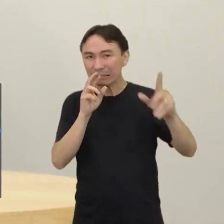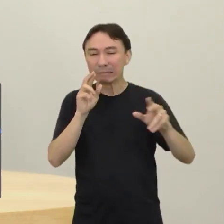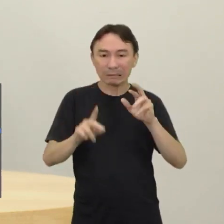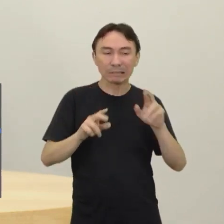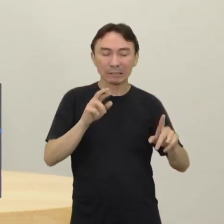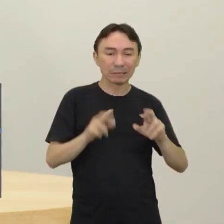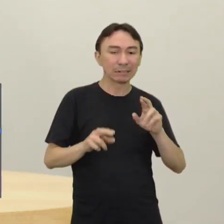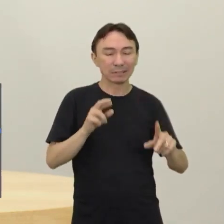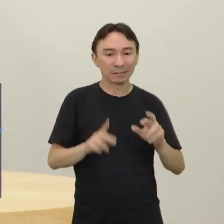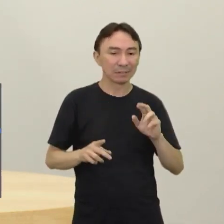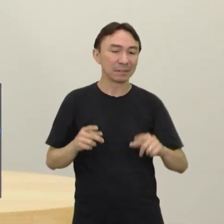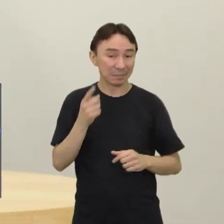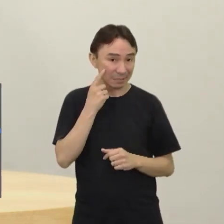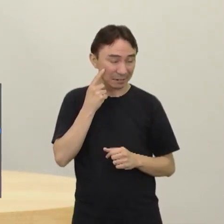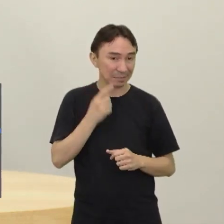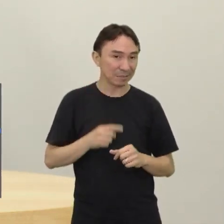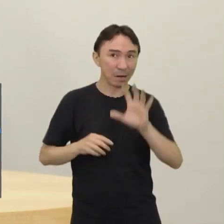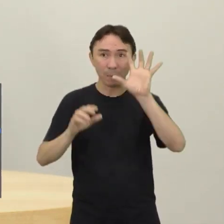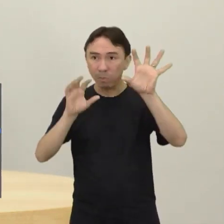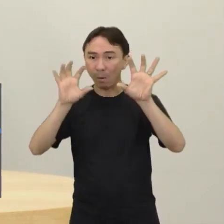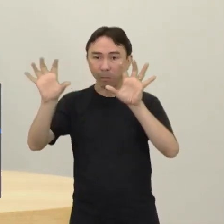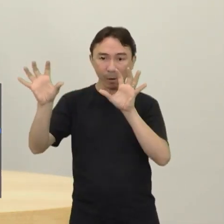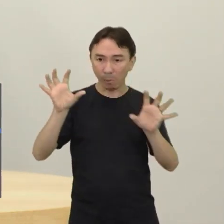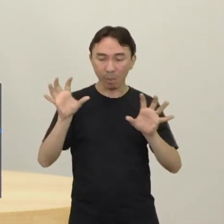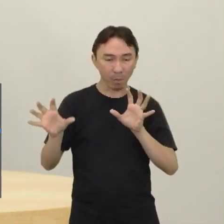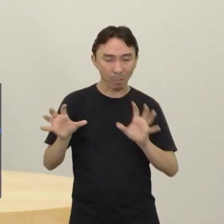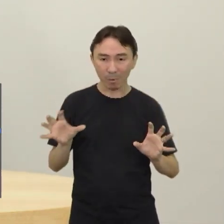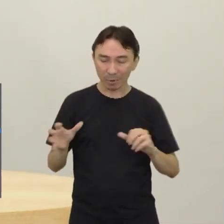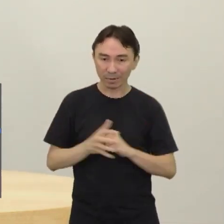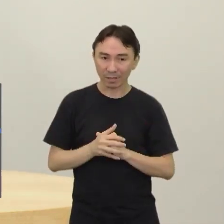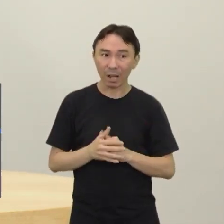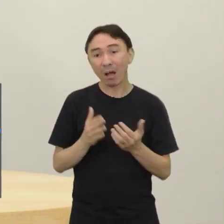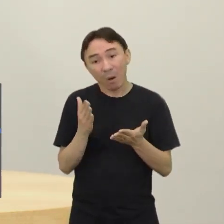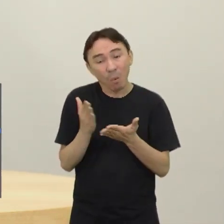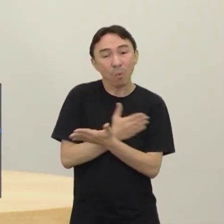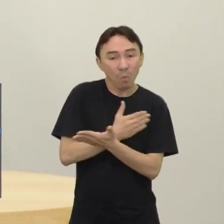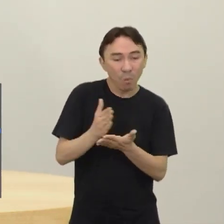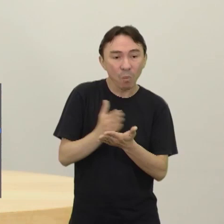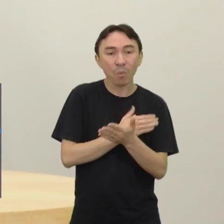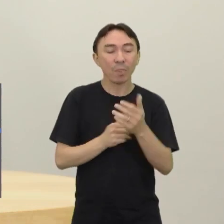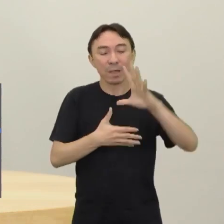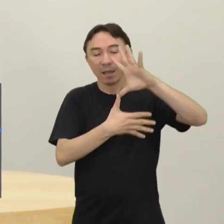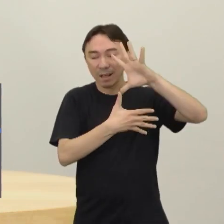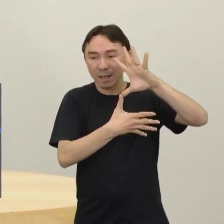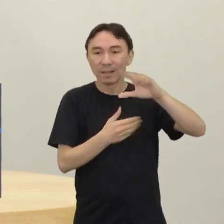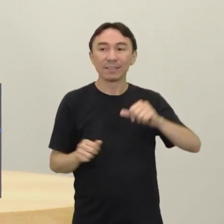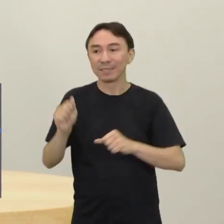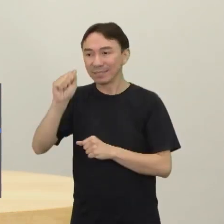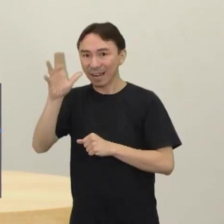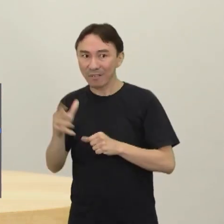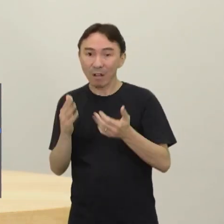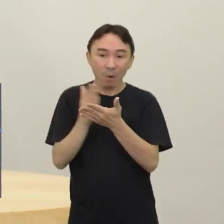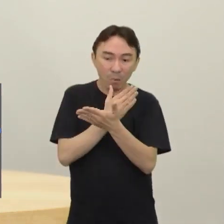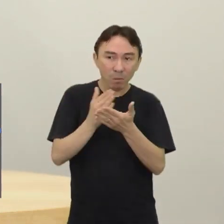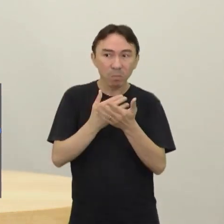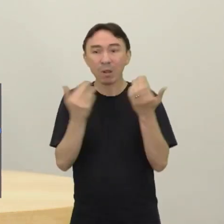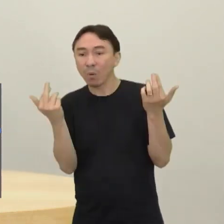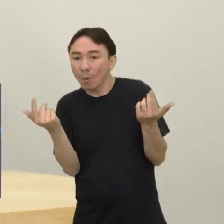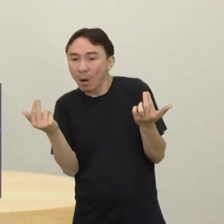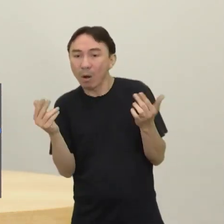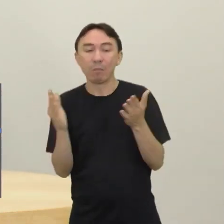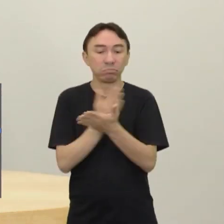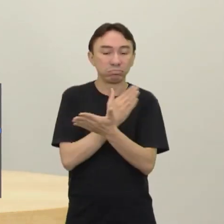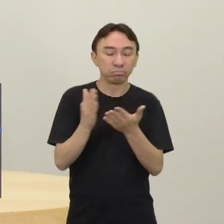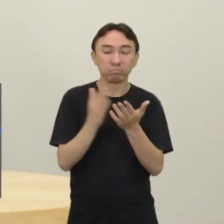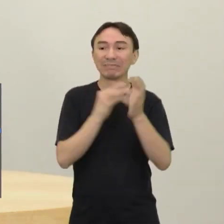fazendo dos continentes. Então temos semelhanças nessa relação, né, dos hemisférios, né, dos países,